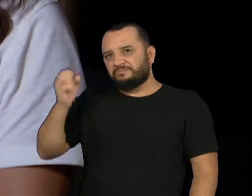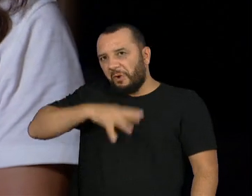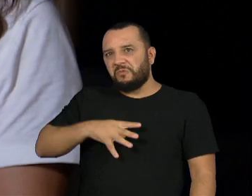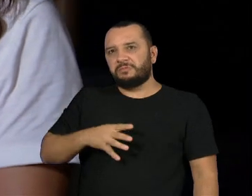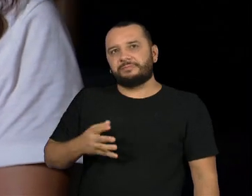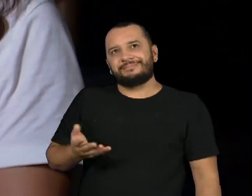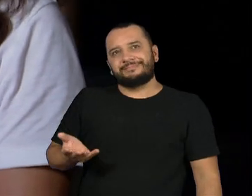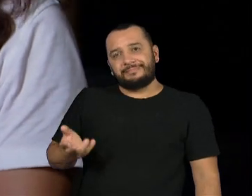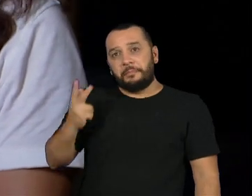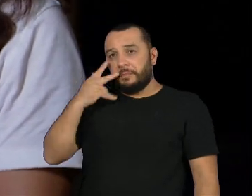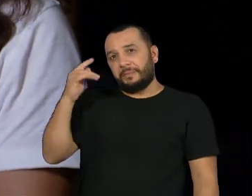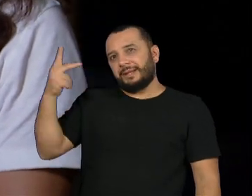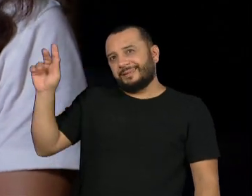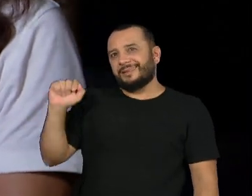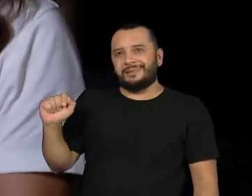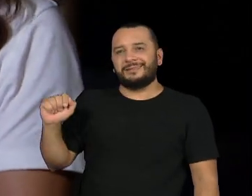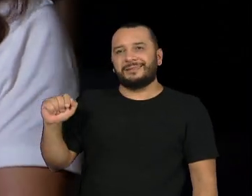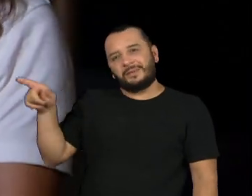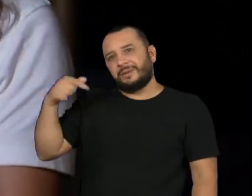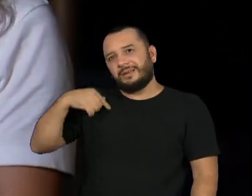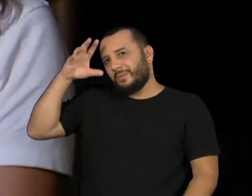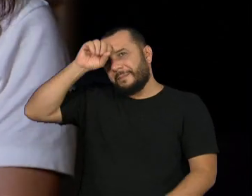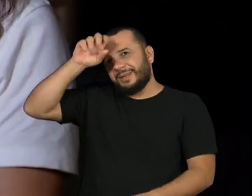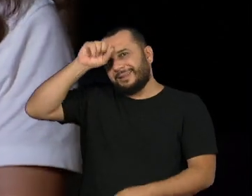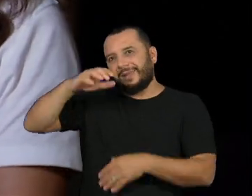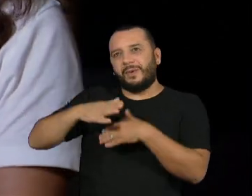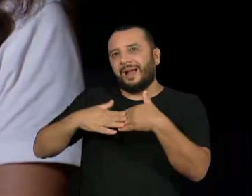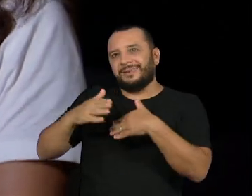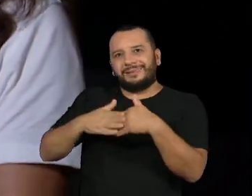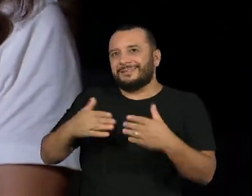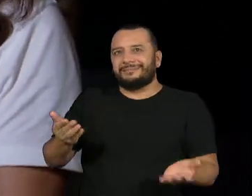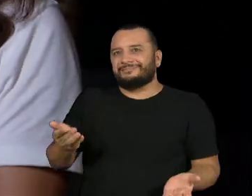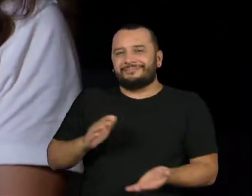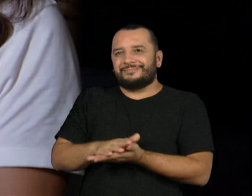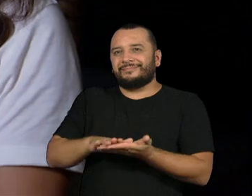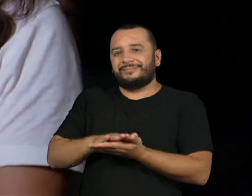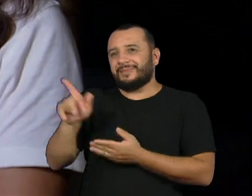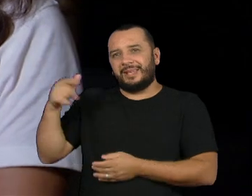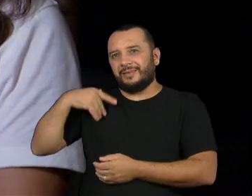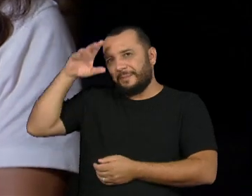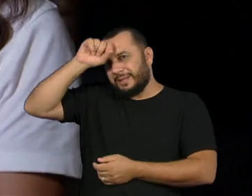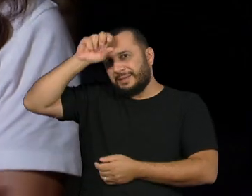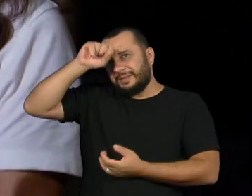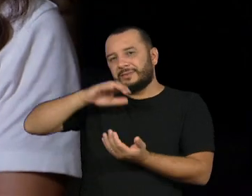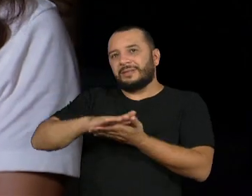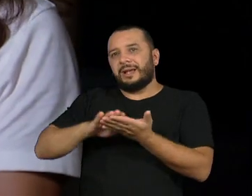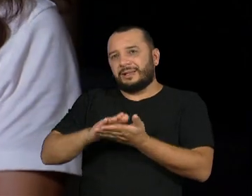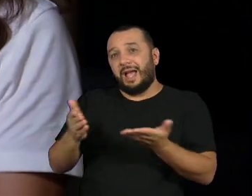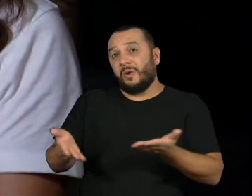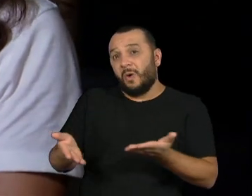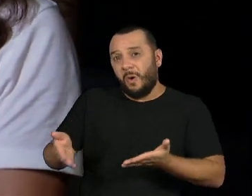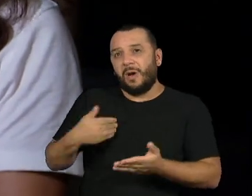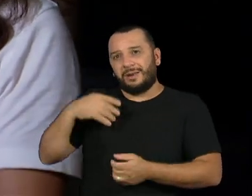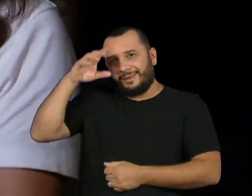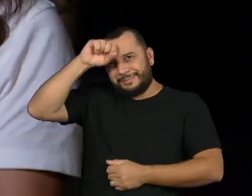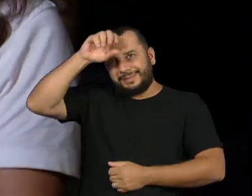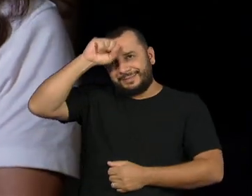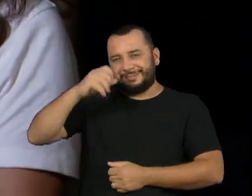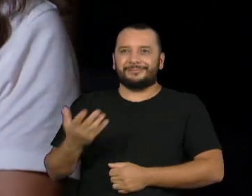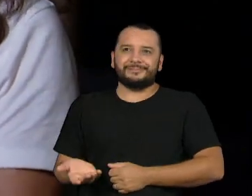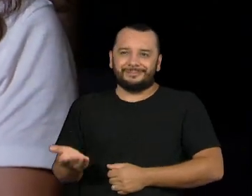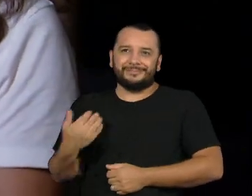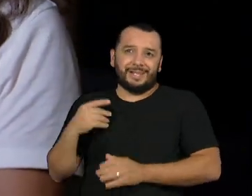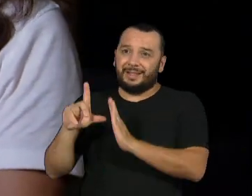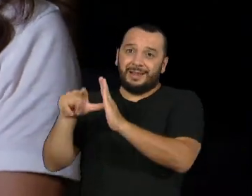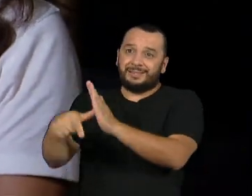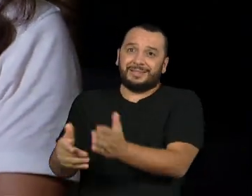que eu ouço, assim, das histórias da família. Então, meu pai não aprendeu. Eu acho que ele tá meio aprendendo agora. Ele chegou um pouco atrasado